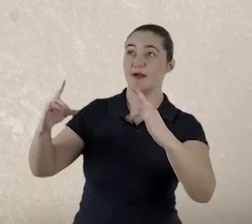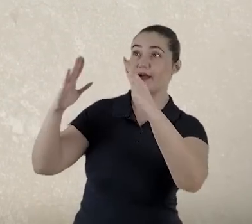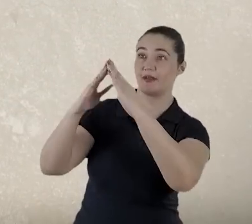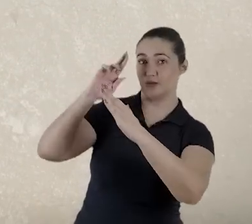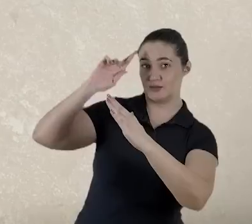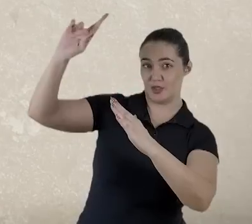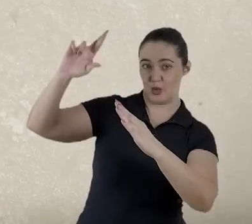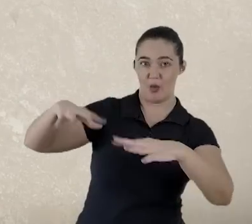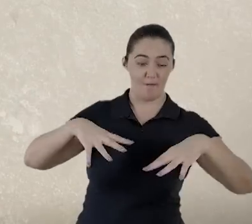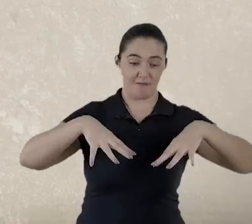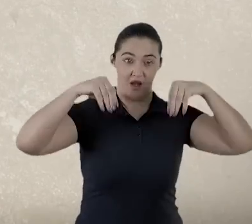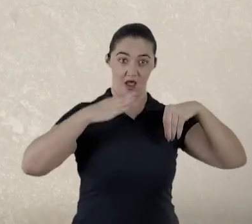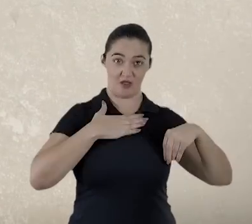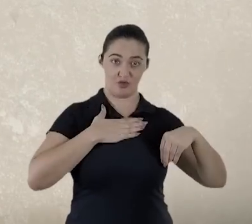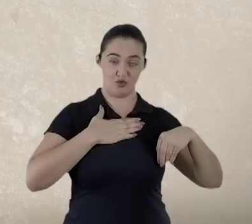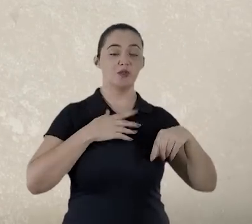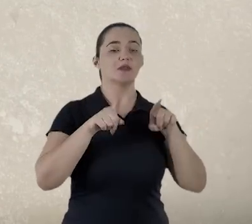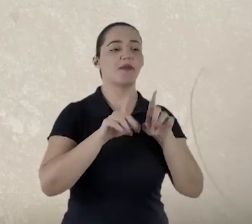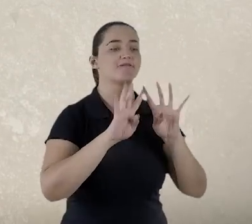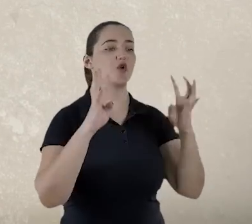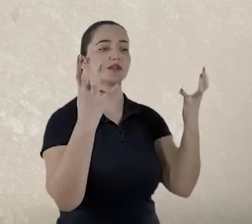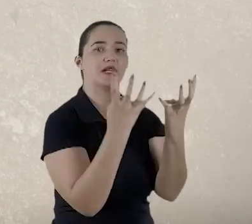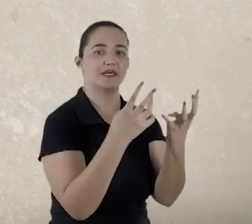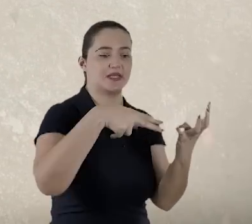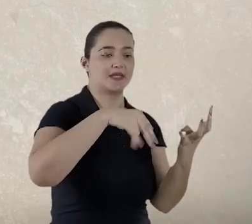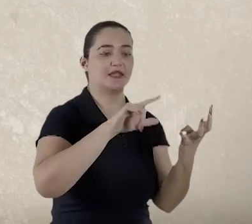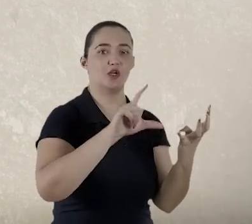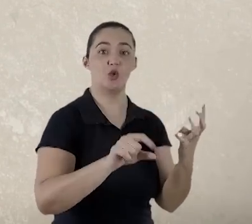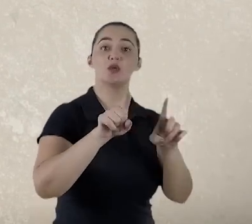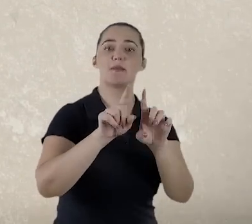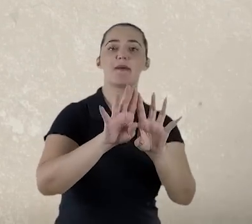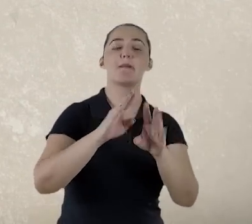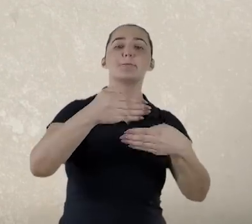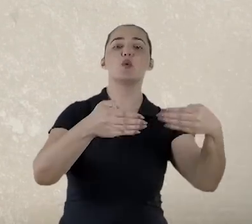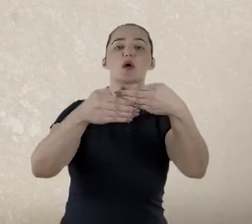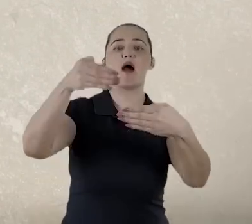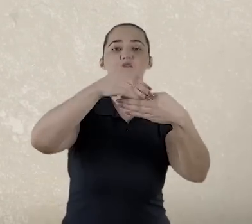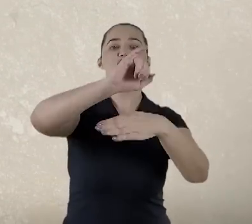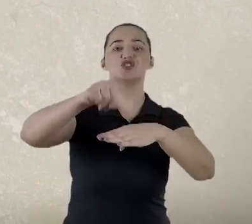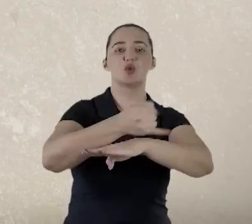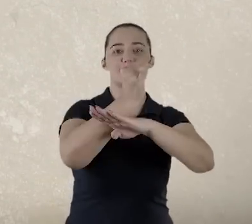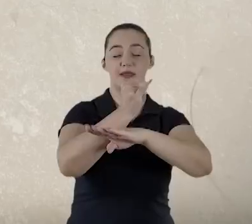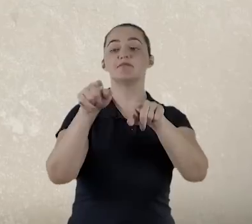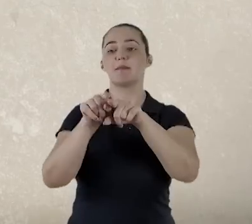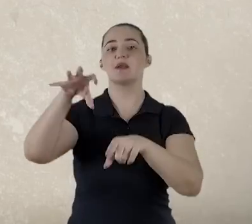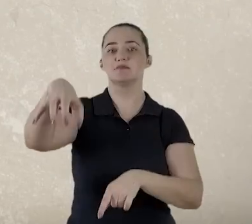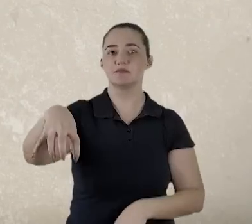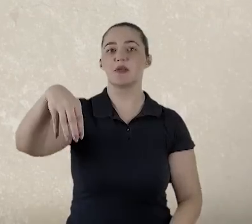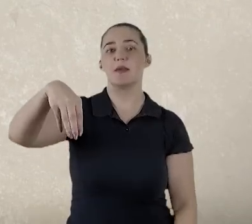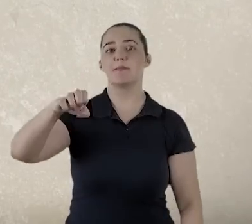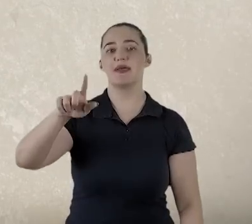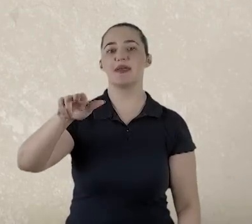Senhor, o seu próprio palácio, a fortaleza de Milo e a muralha de Jerusalém, bem como